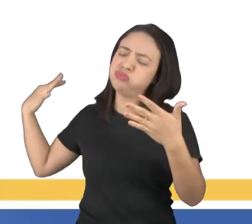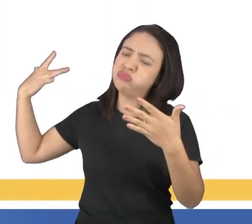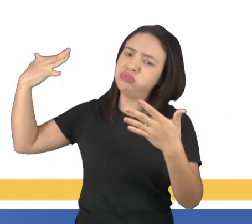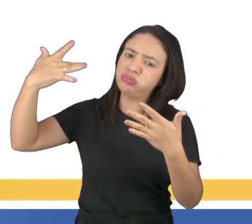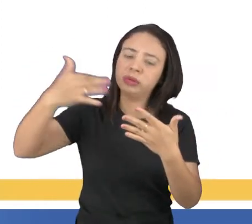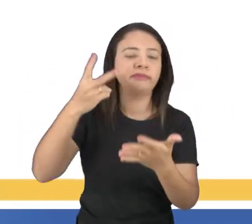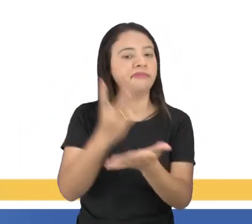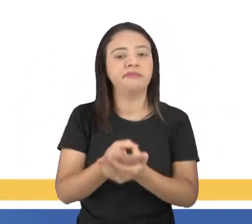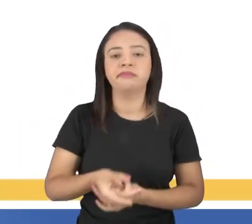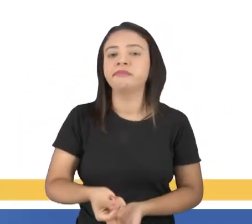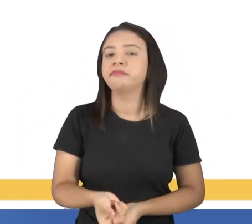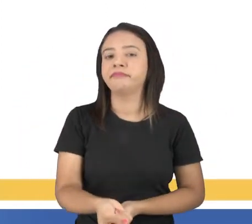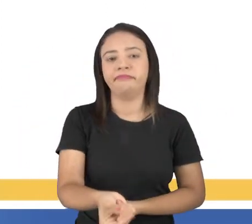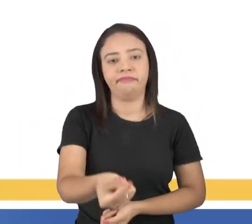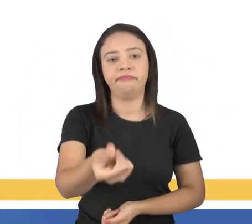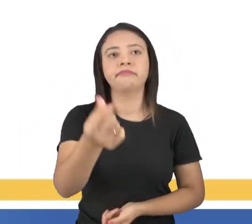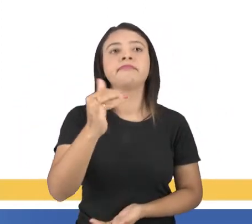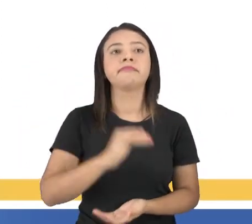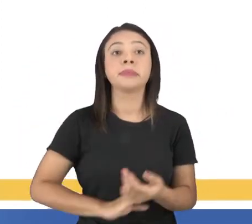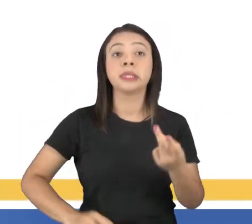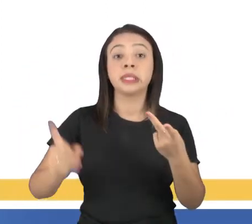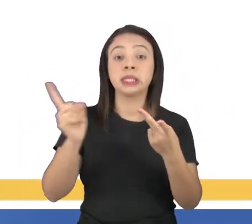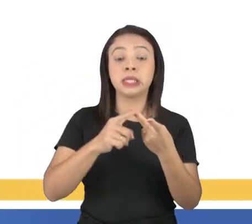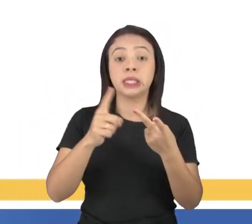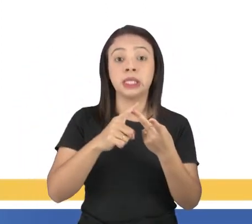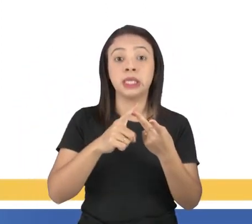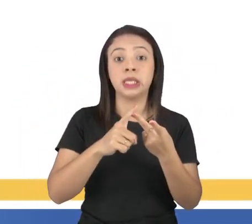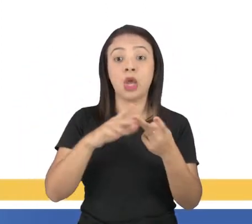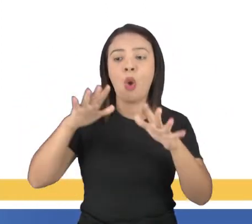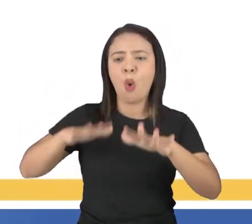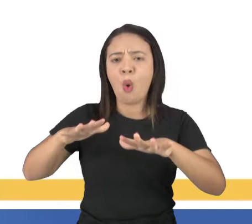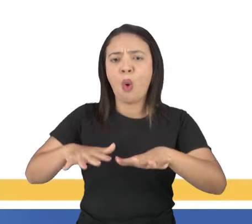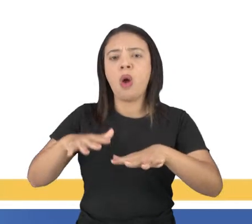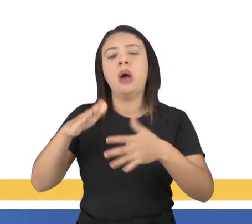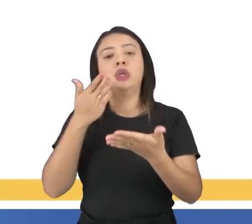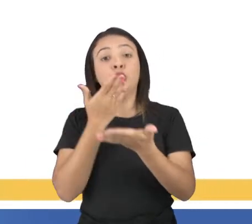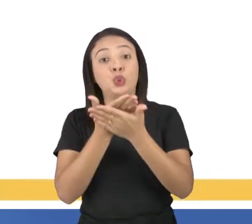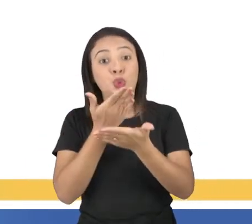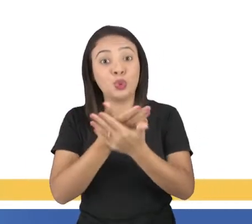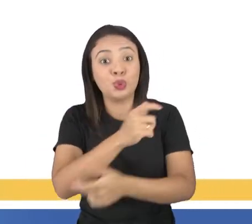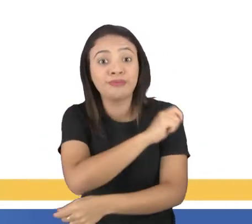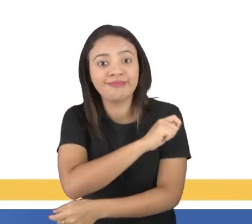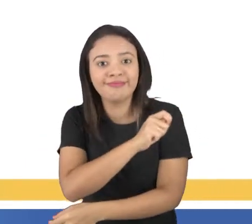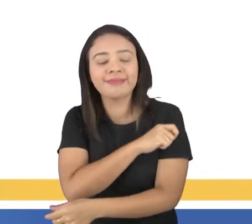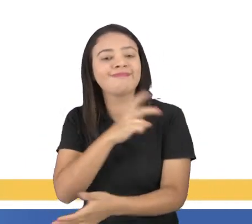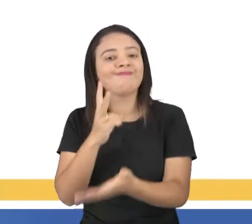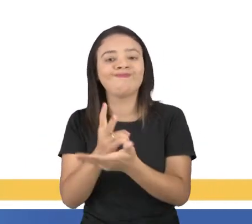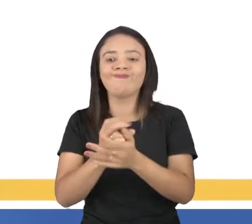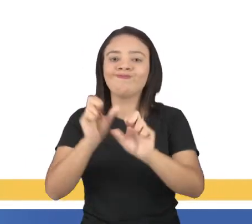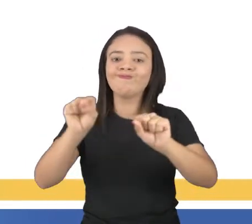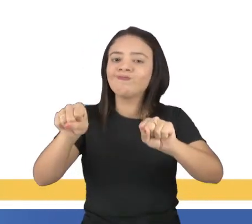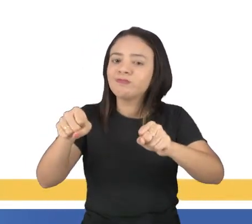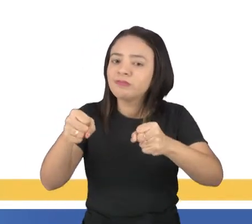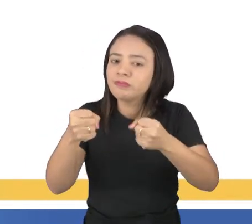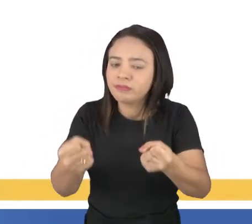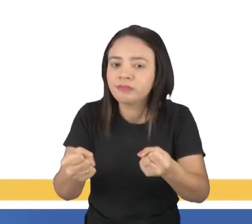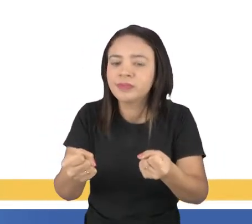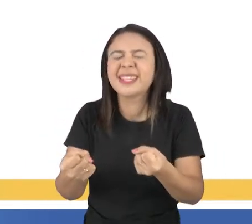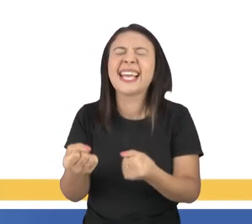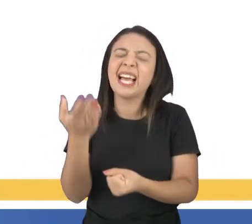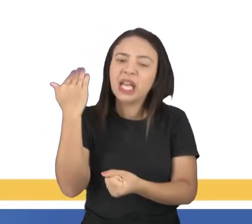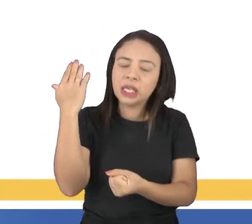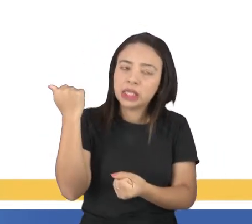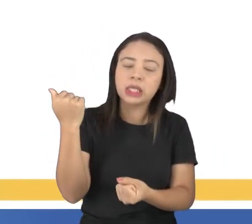por muito tempo. A gente tem o movimento estudantil, que é um movimento que ganha força ali no período da ditadura